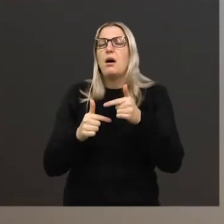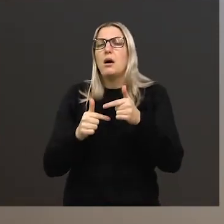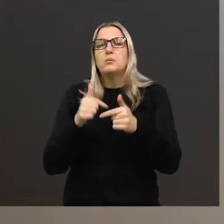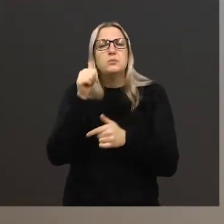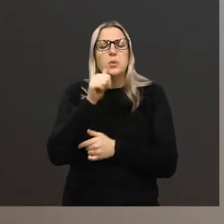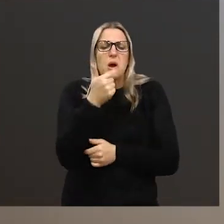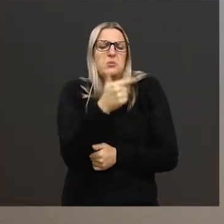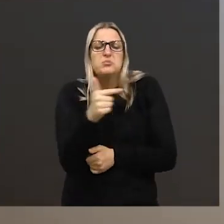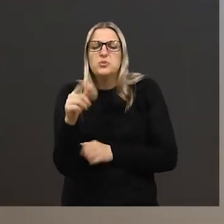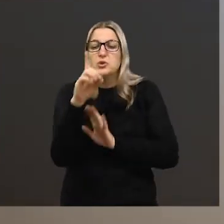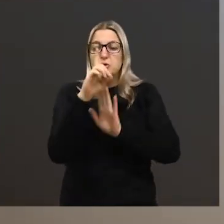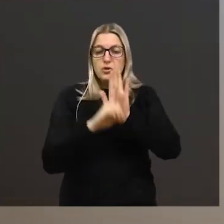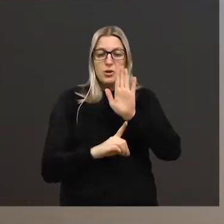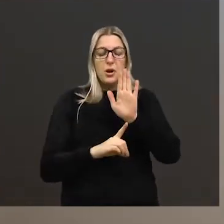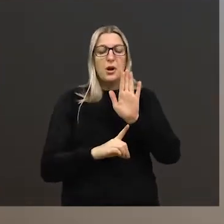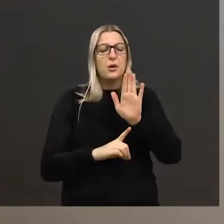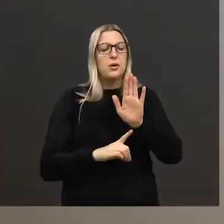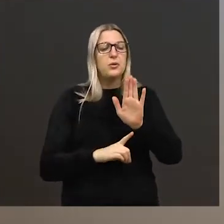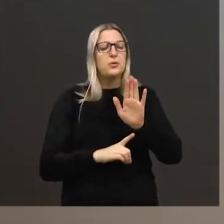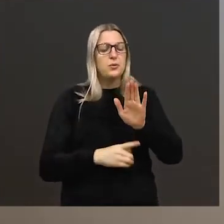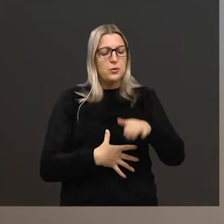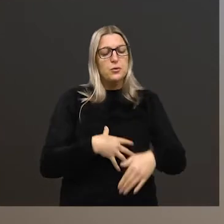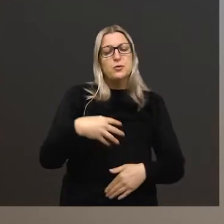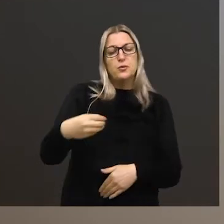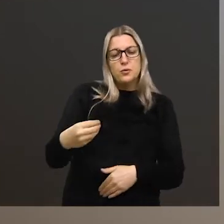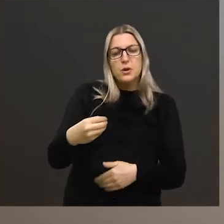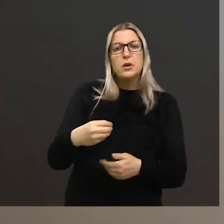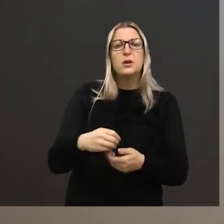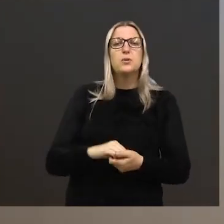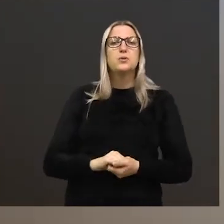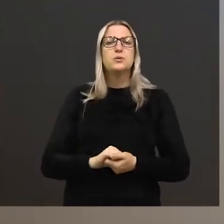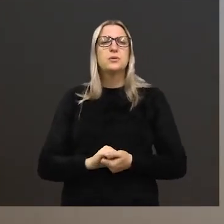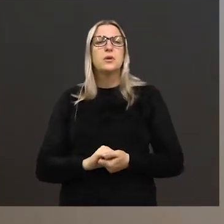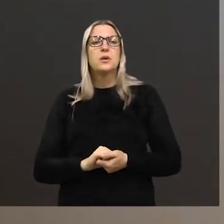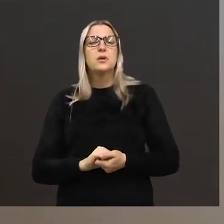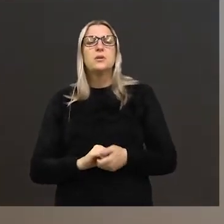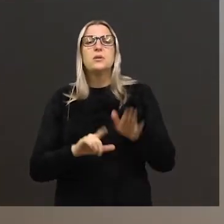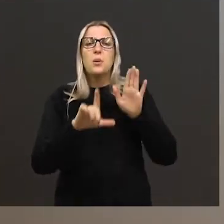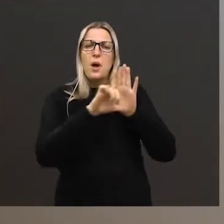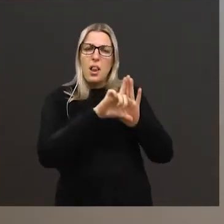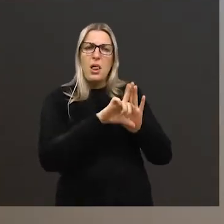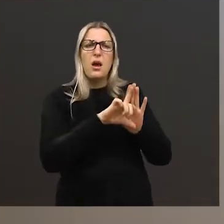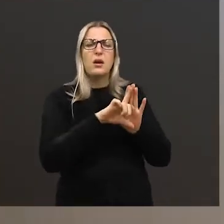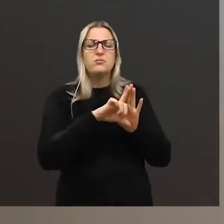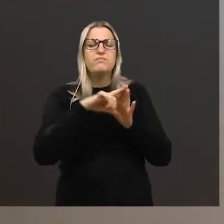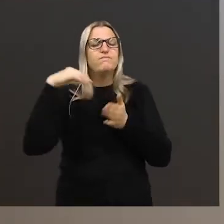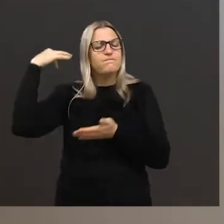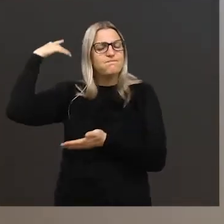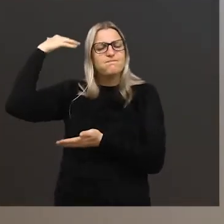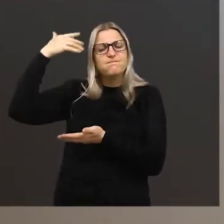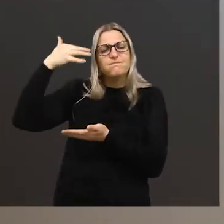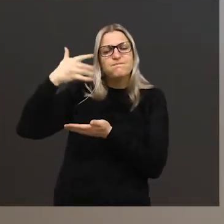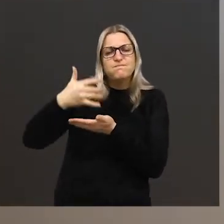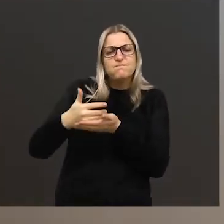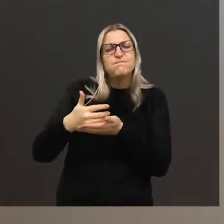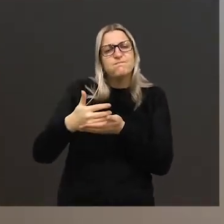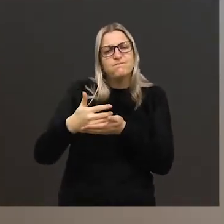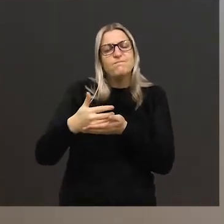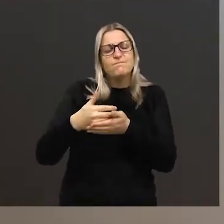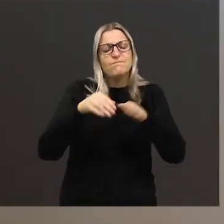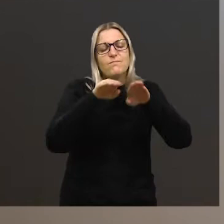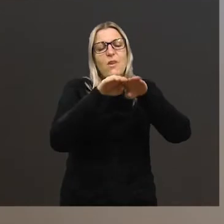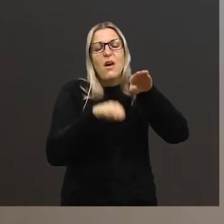né? Enfim, ela não tinha direito à guarda, por exemplo, dos filhos, era o marido que ficava com a guarda. Então a legislação por muito